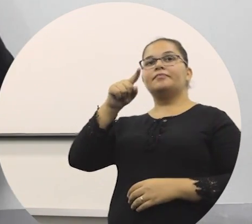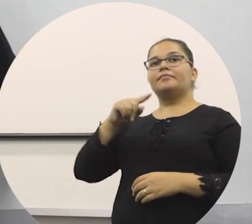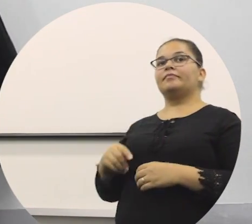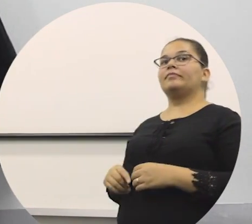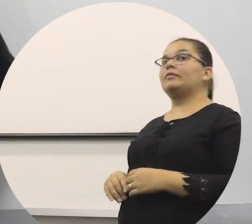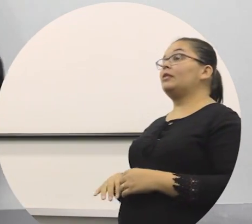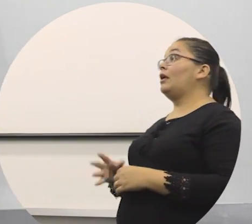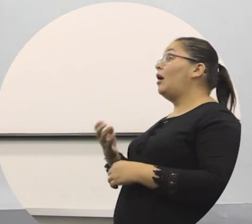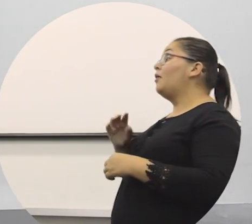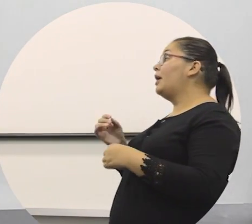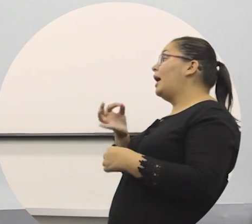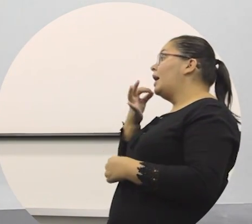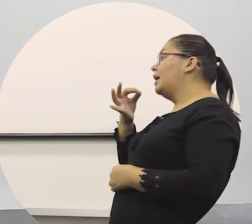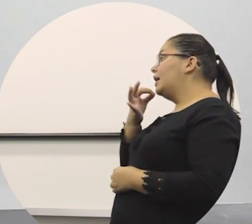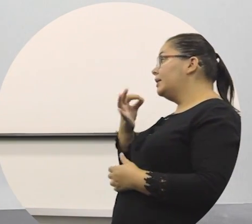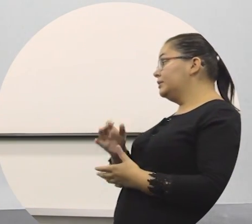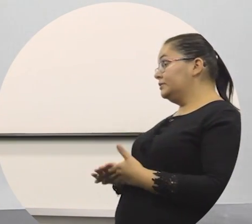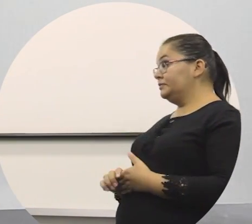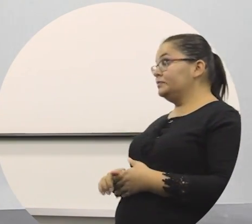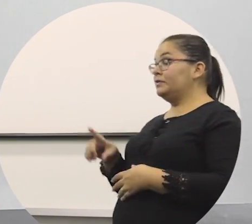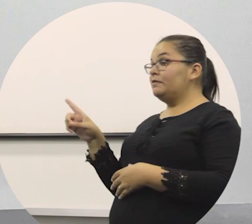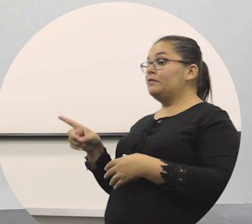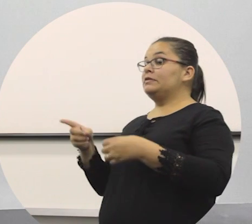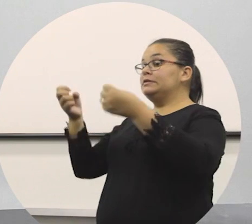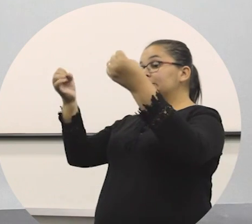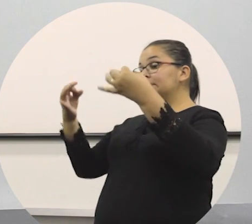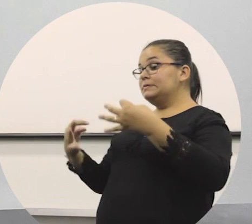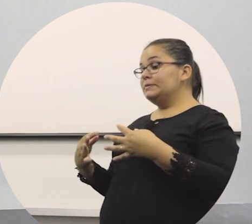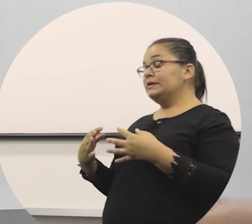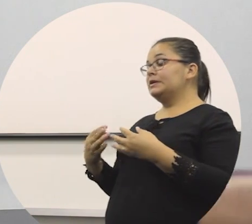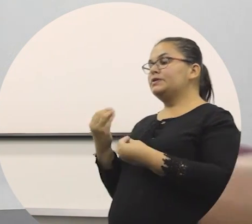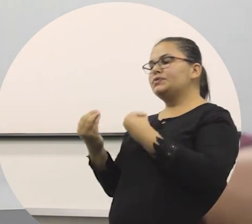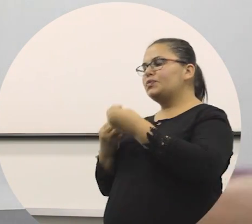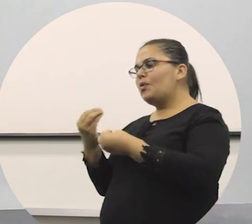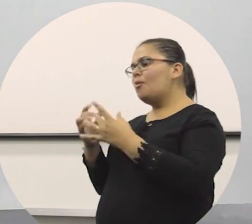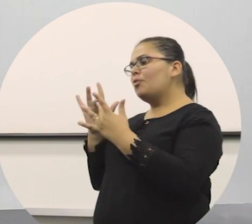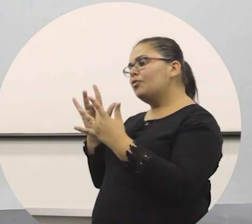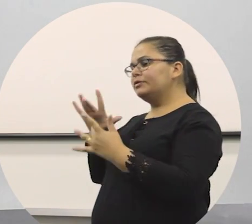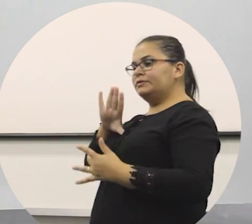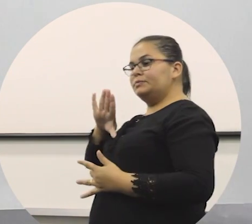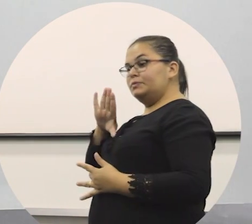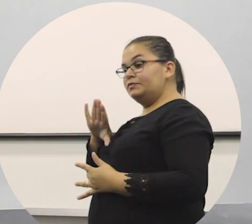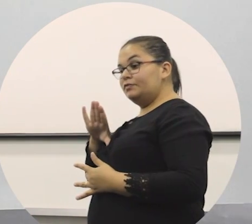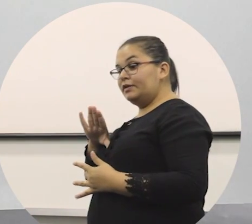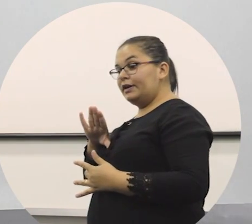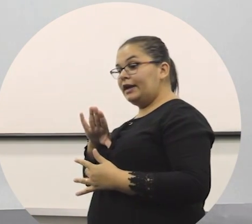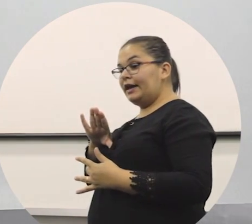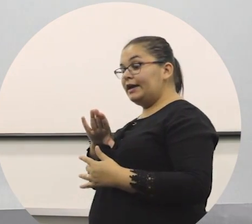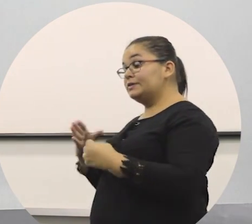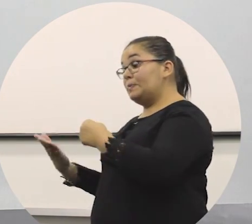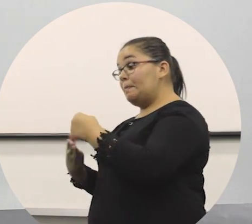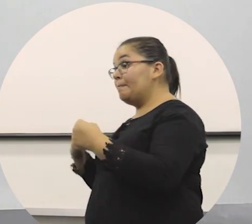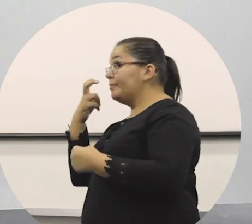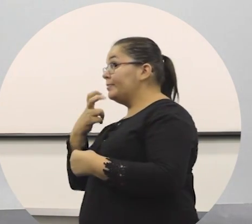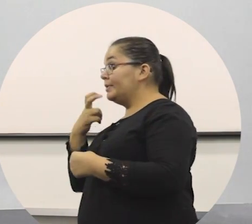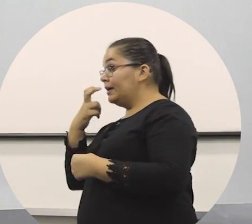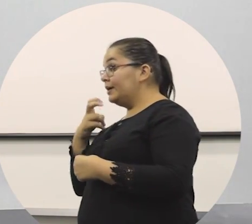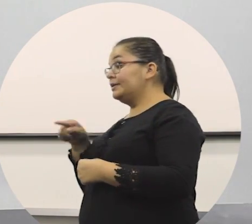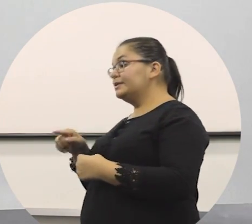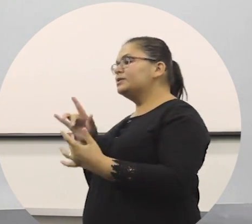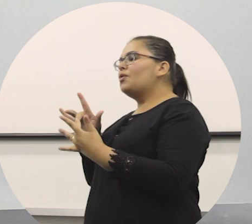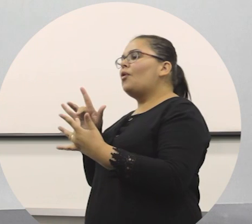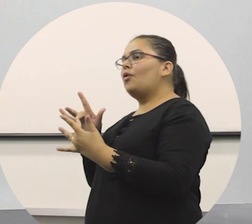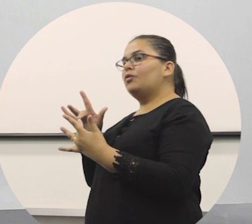Claro. Você está falando de acesso à língua portuguesa, tal, mas só com base na oralização. Uhum. Mas